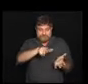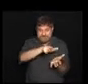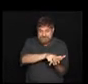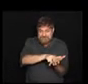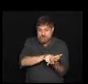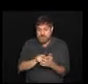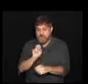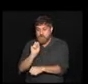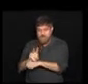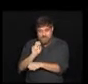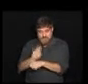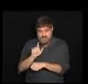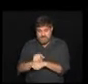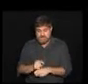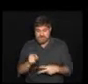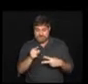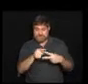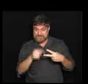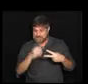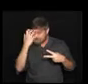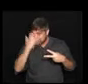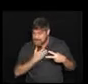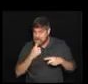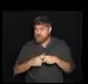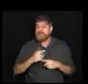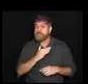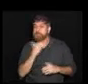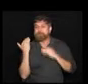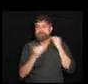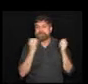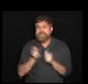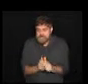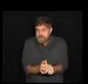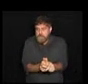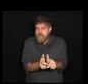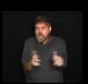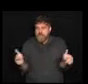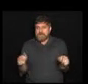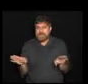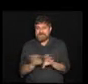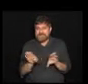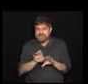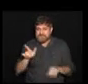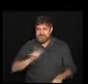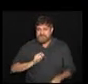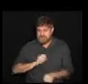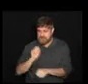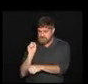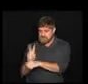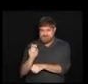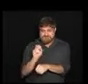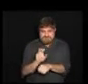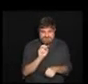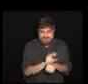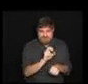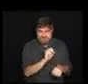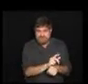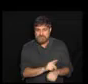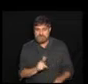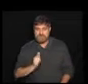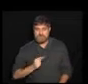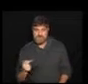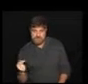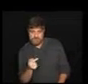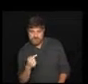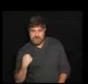ele pode ser grave por 2 motivos, porque ele mata muita gente, mas ele infecta poucas, um